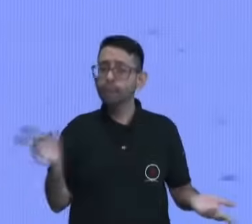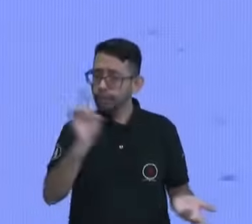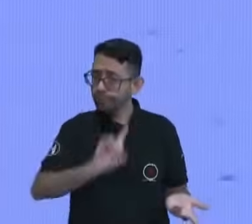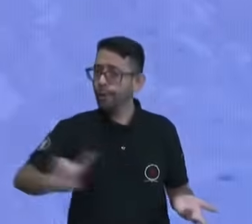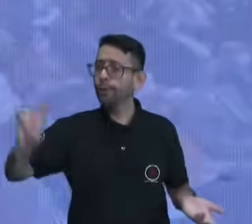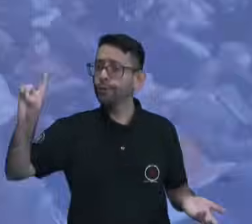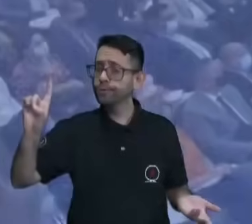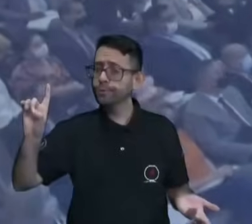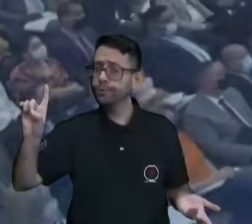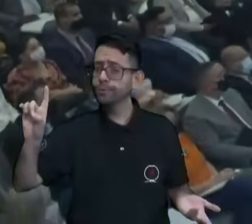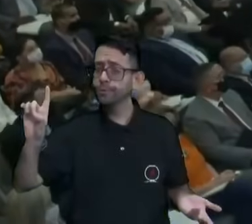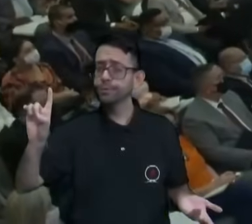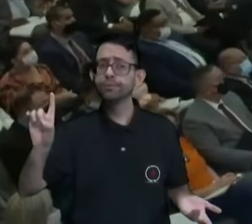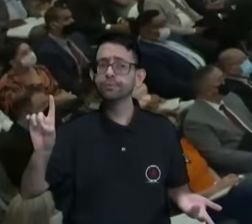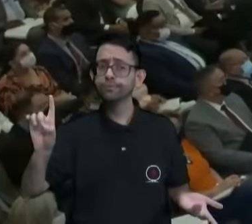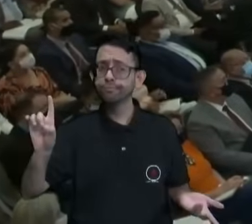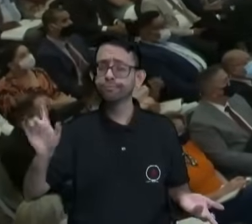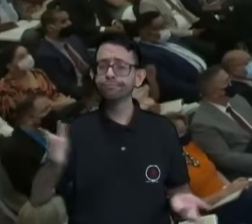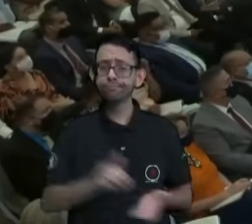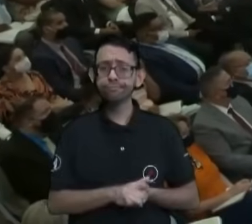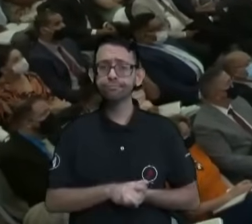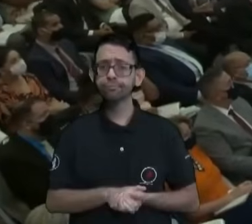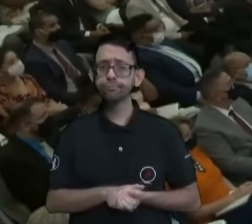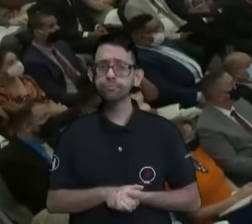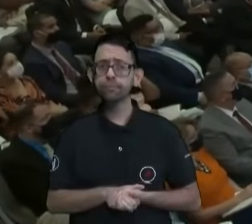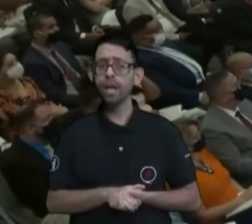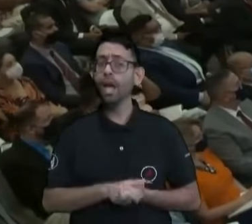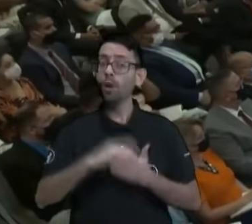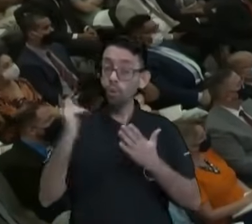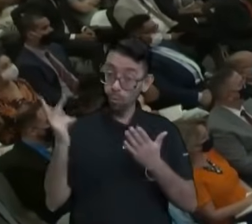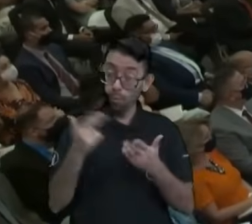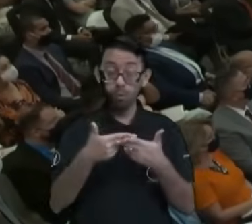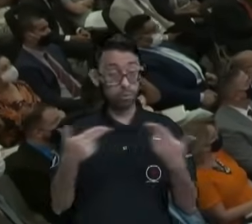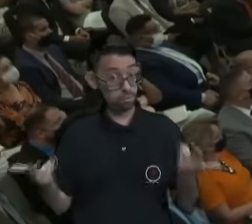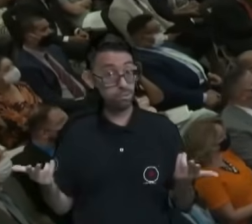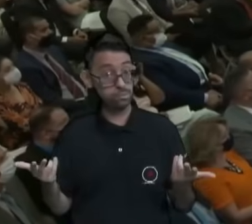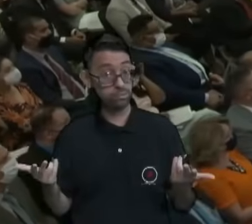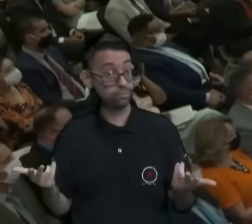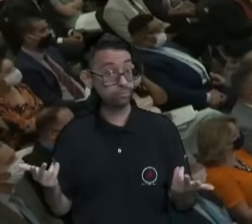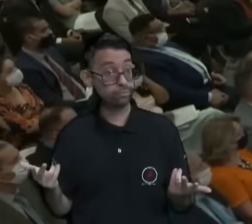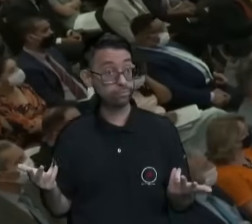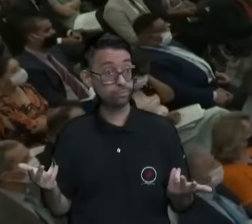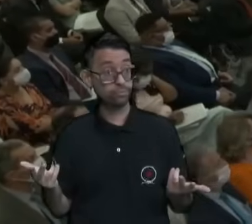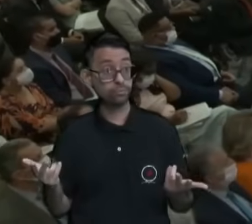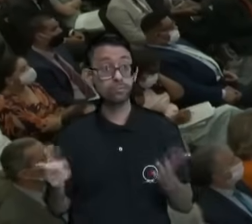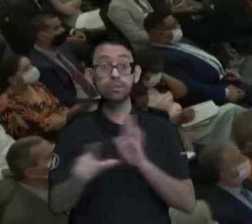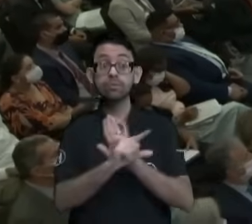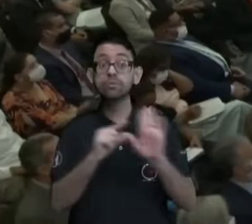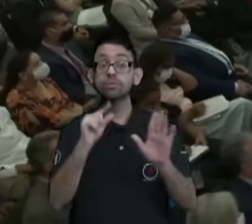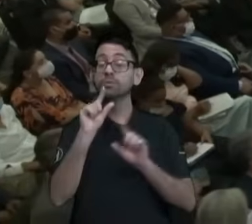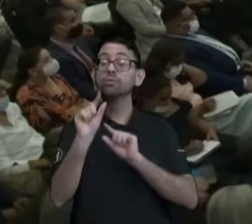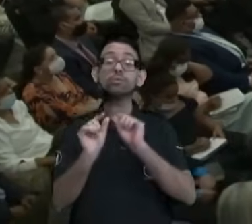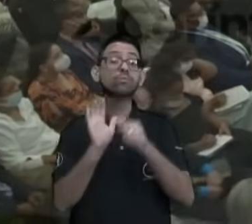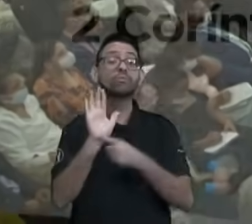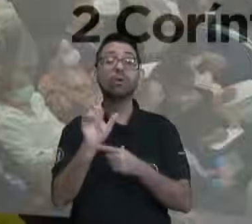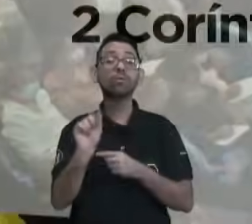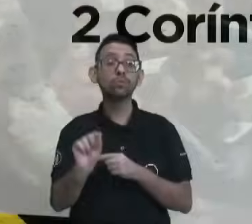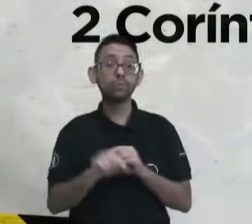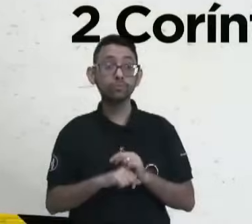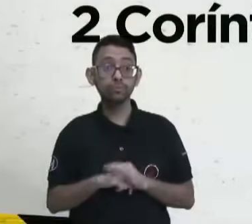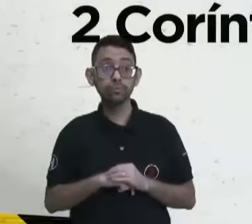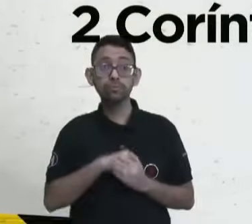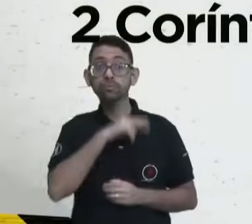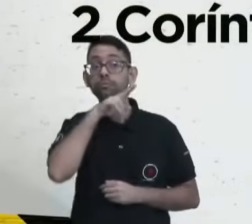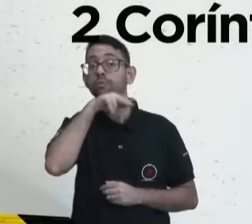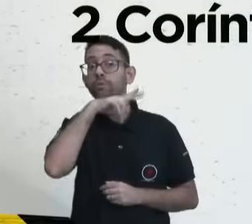Deus agora ele tá dizendo uma outra coisa aqui nesse ess Versículo assim como a serpente enganou Eva